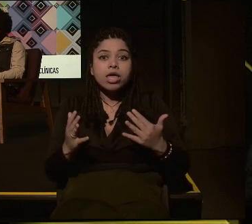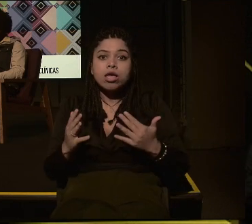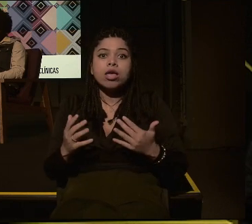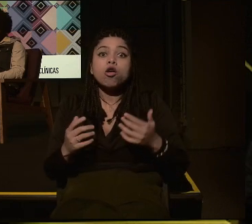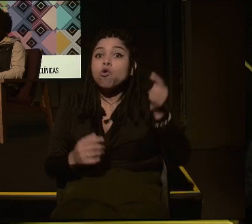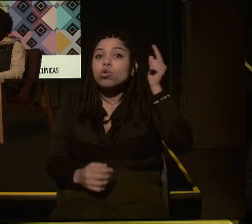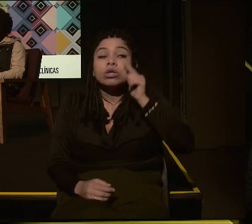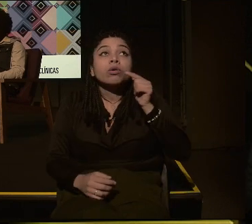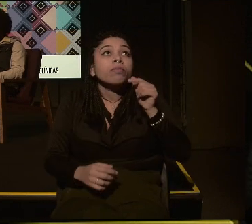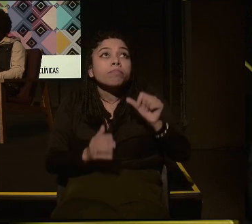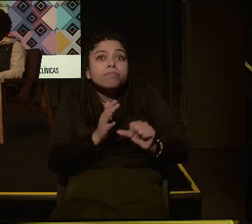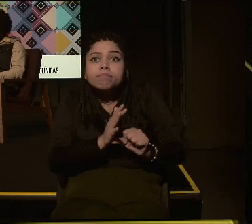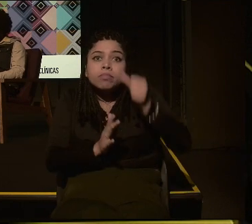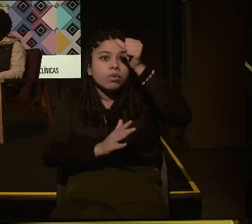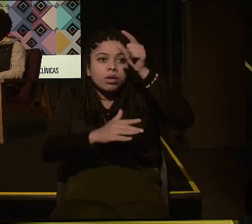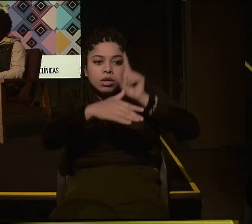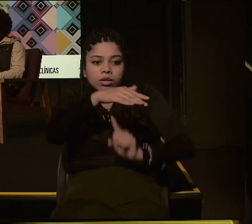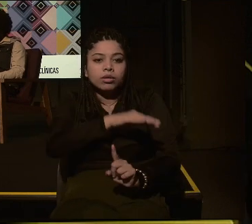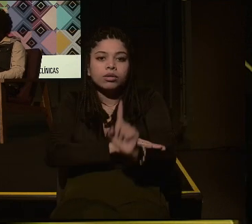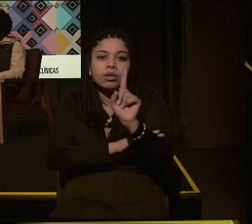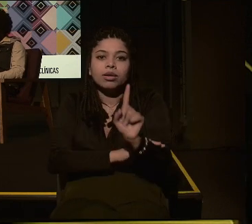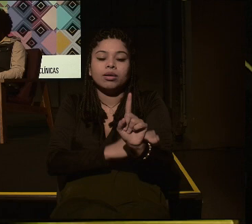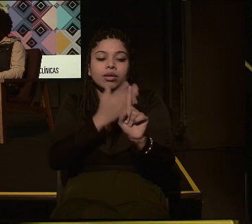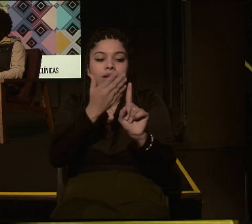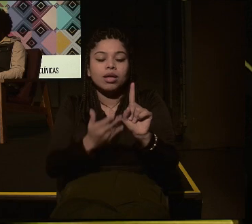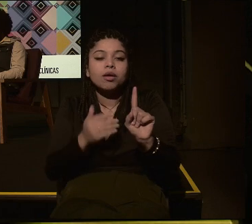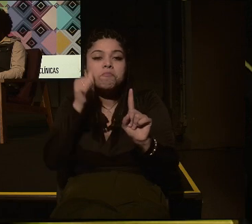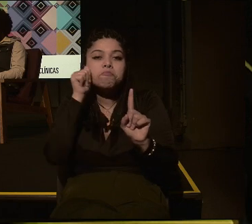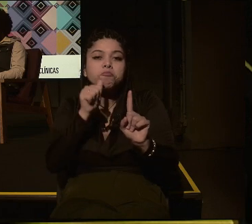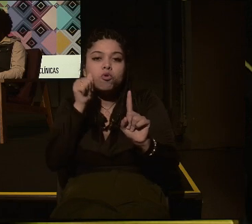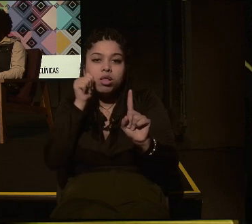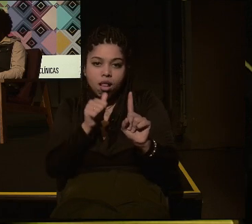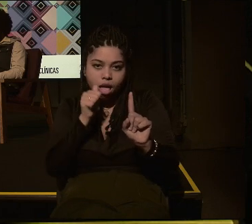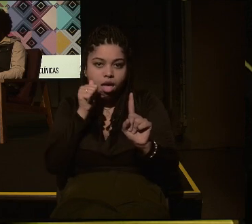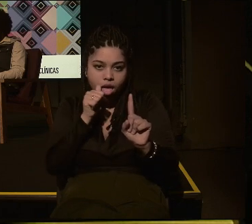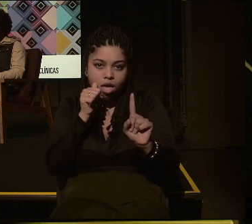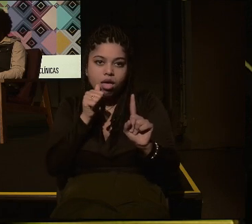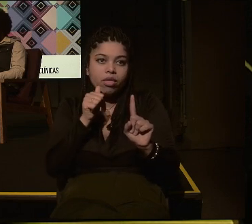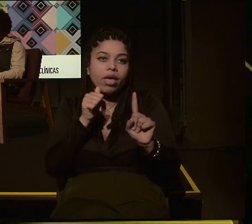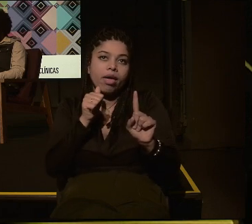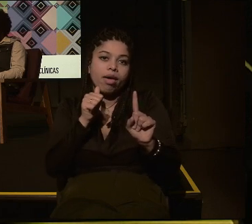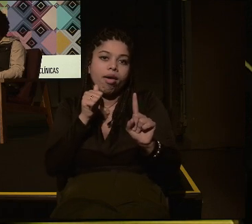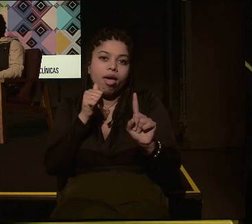mulher negra à frente do Ministério,